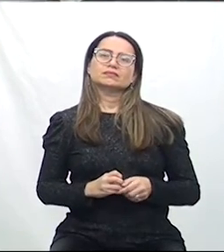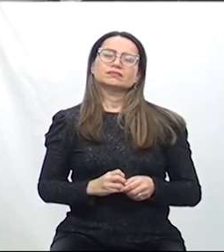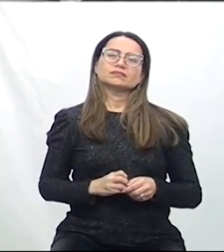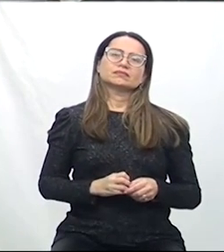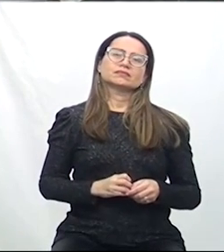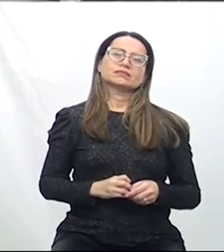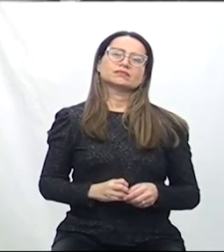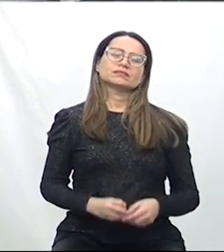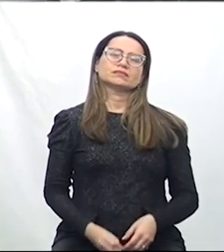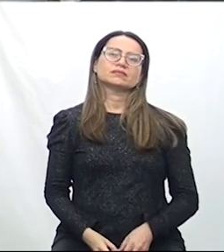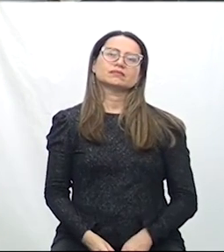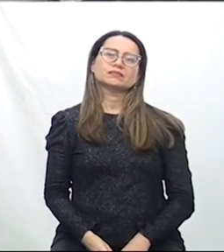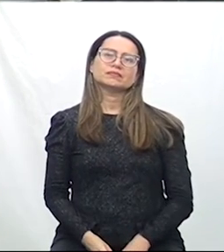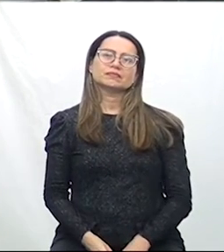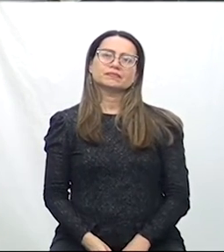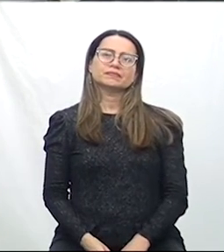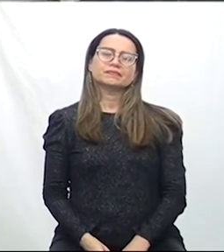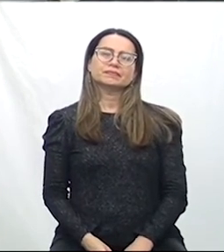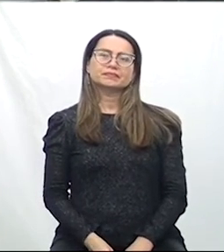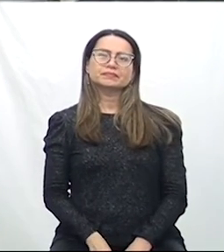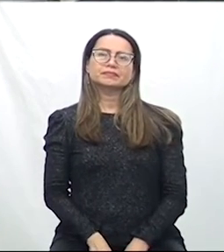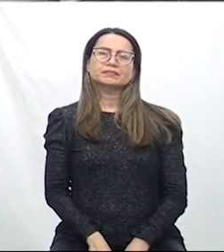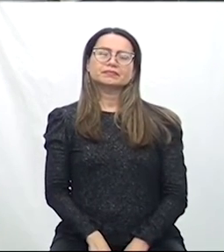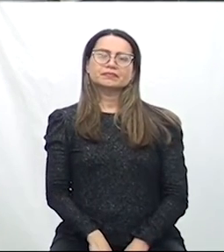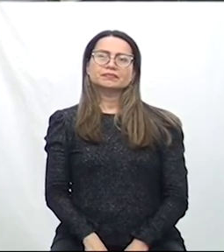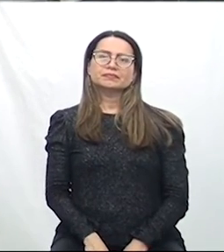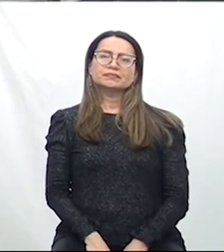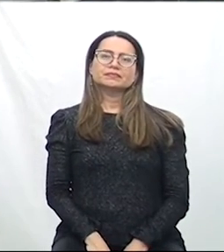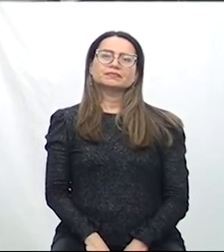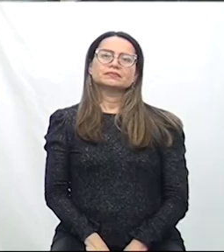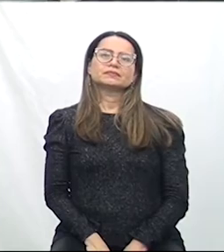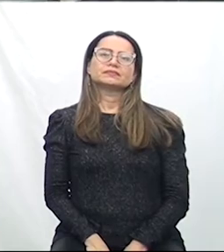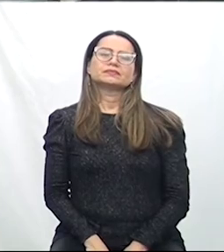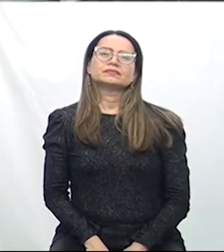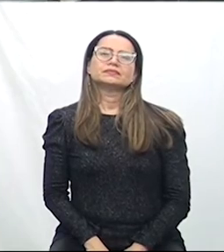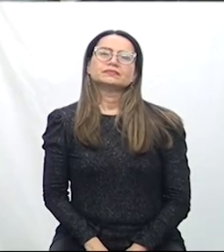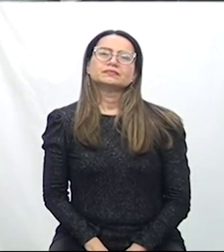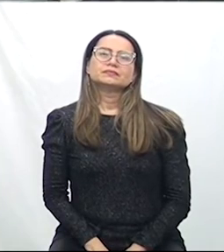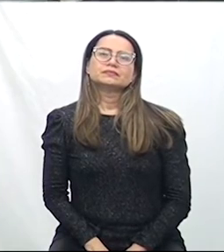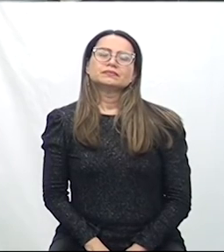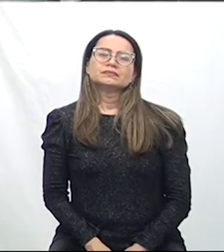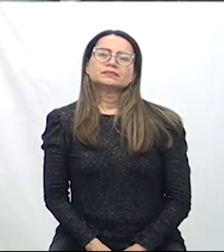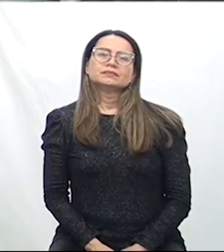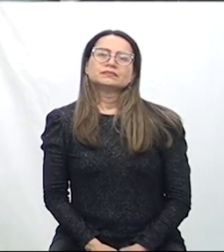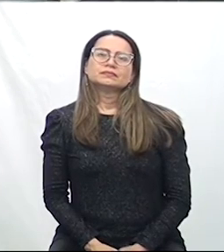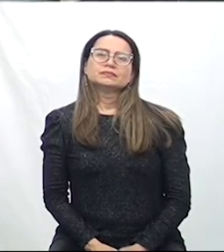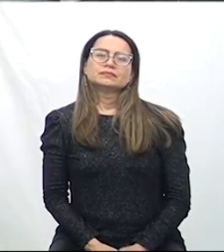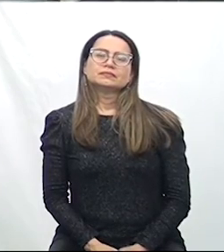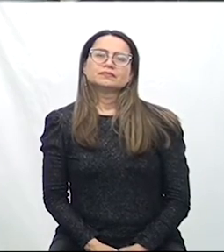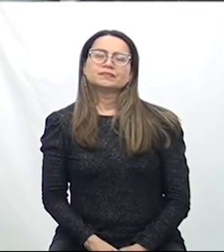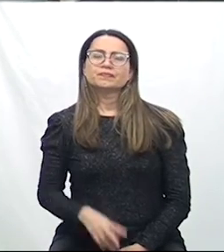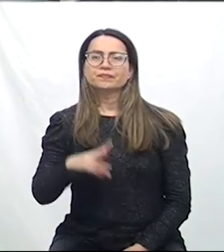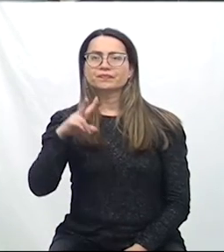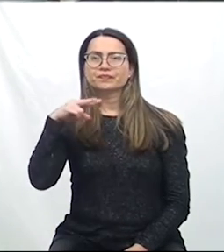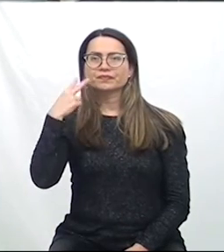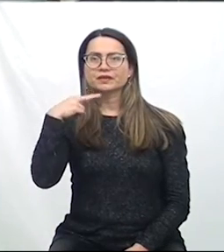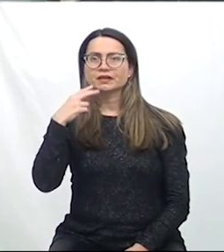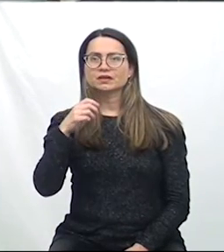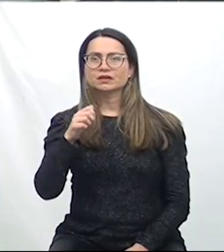presidente. O requerimento continua em discussão. Com a palavra o vereador Albertino